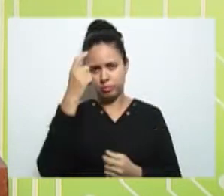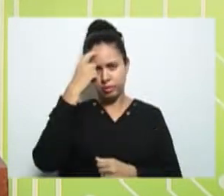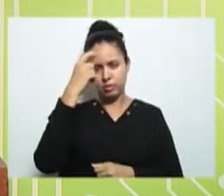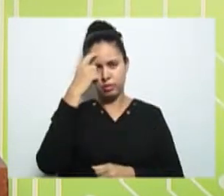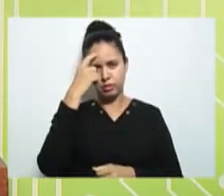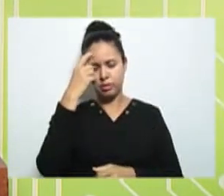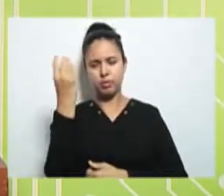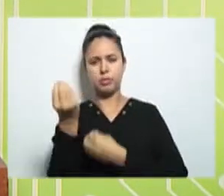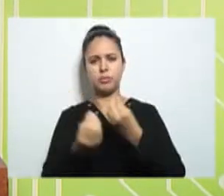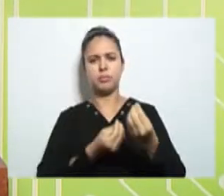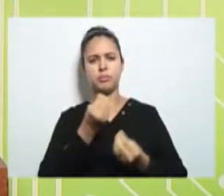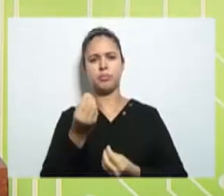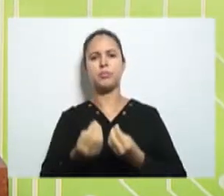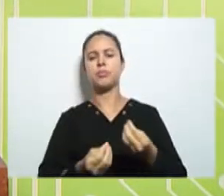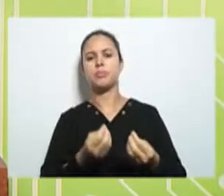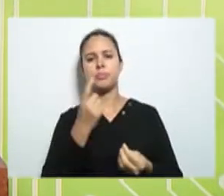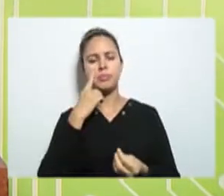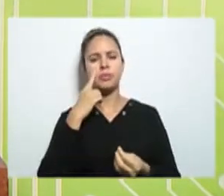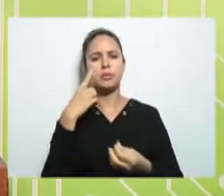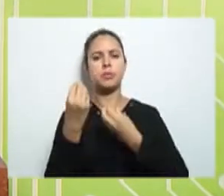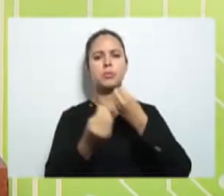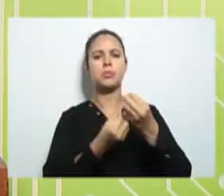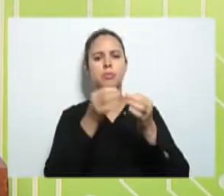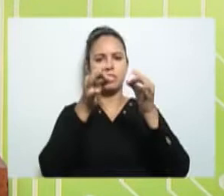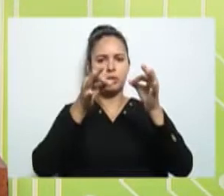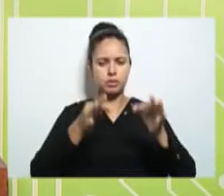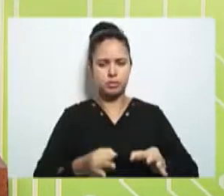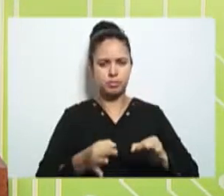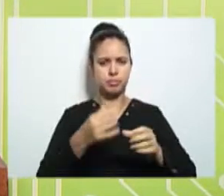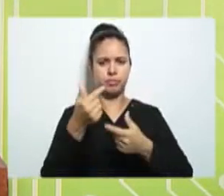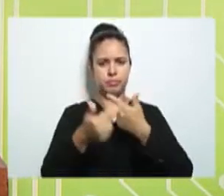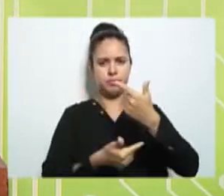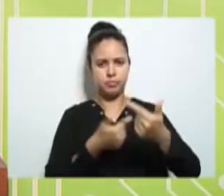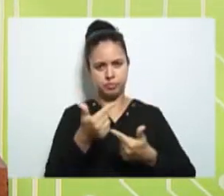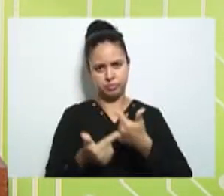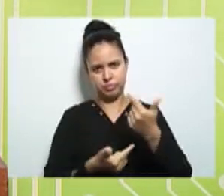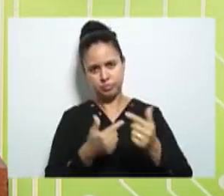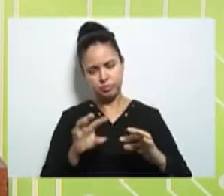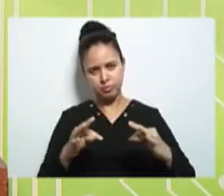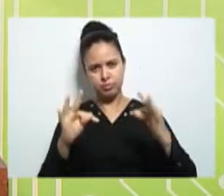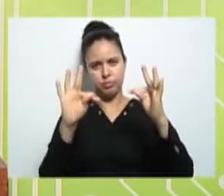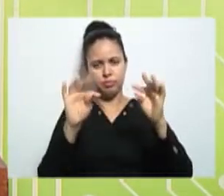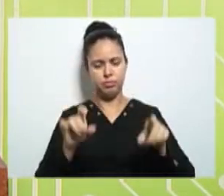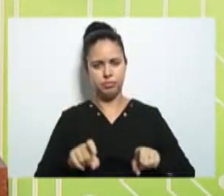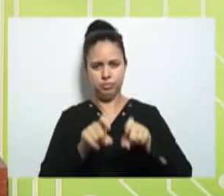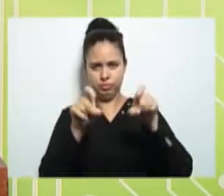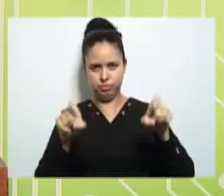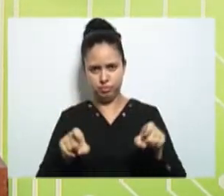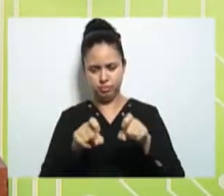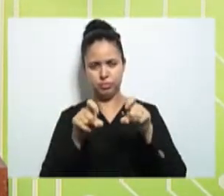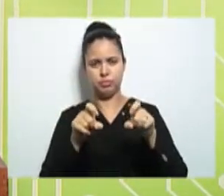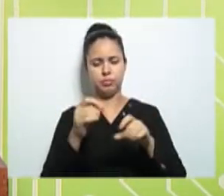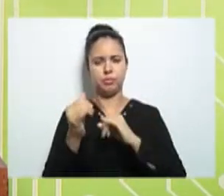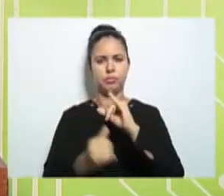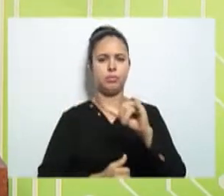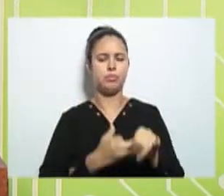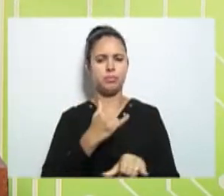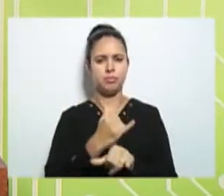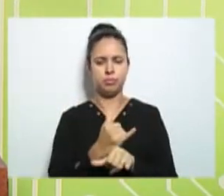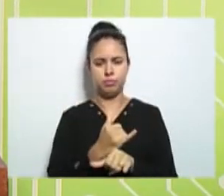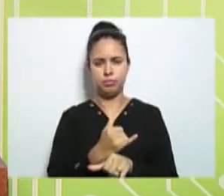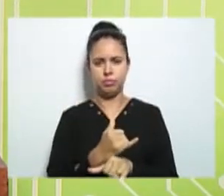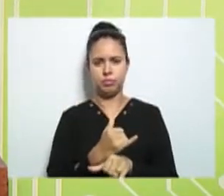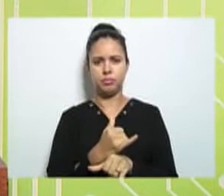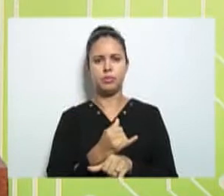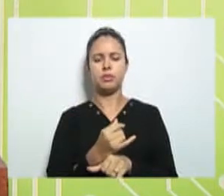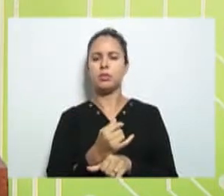Opa, a gente tem que ver a forma correta de trabalhar com isso, né? Até porque os nossos usuários passam só no trabalho, no mínimo